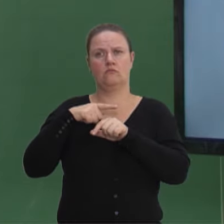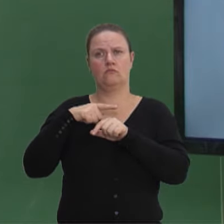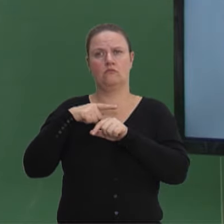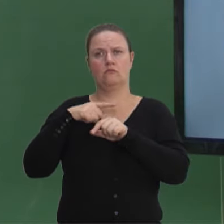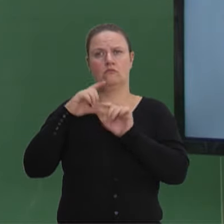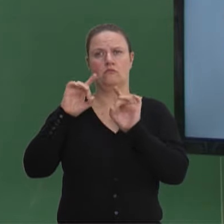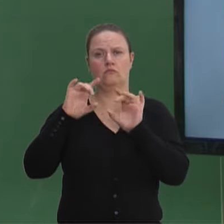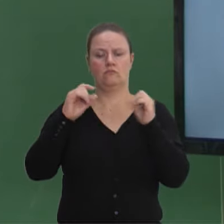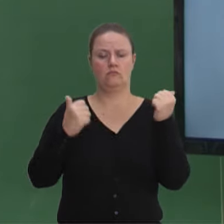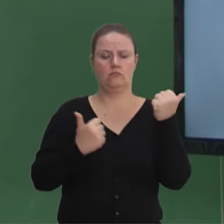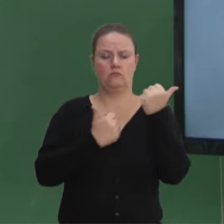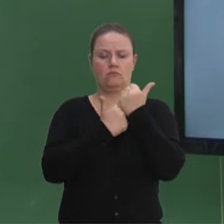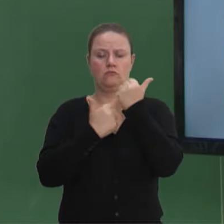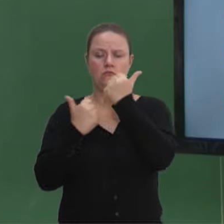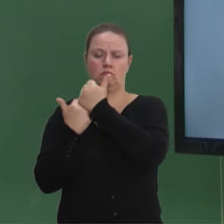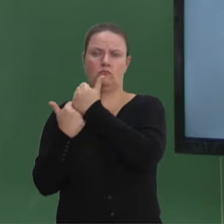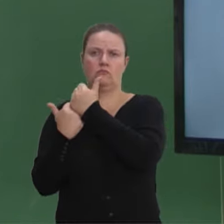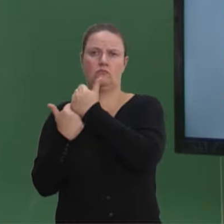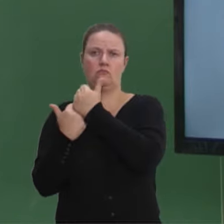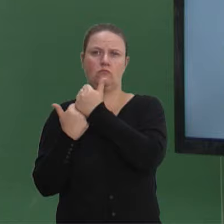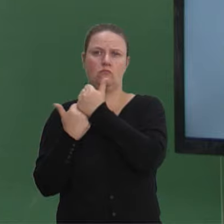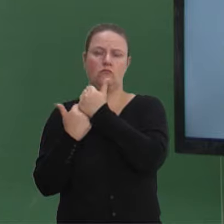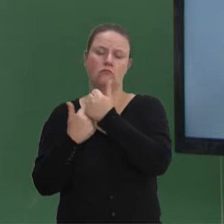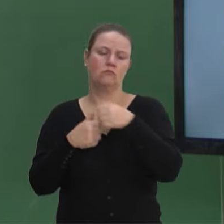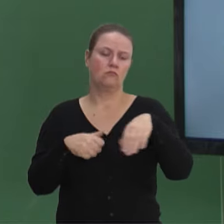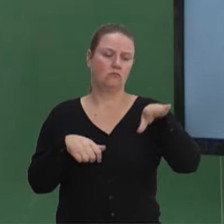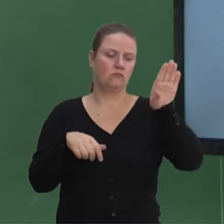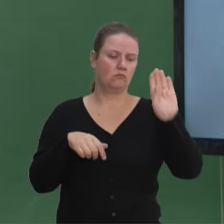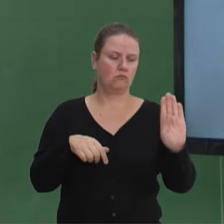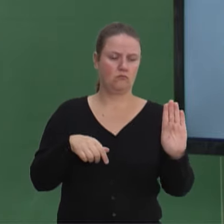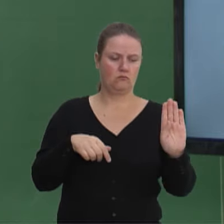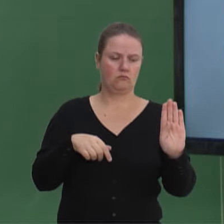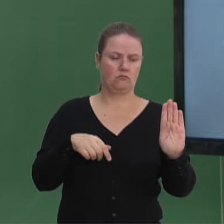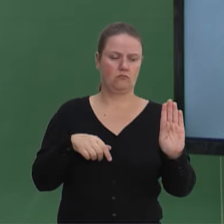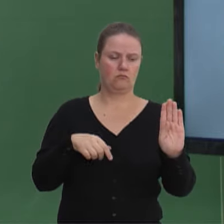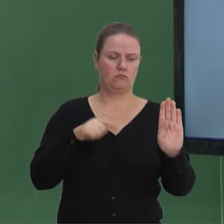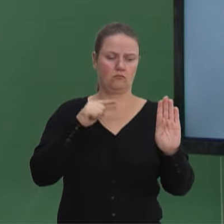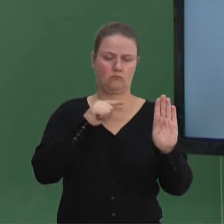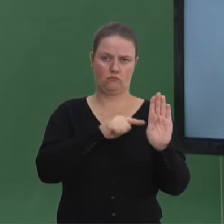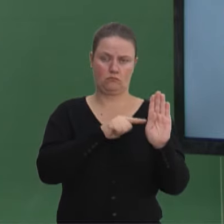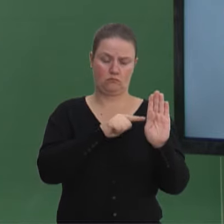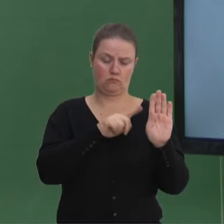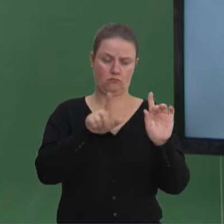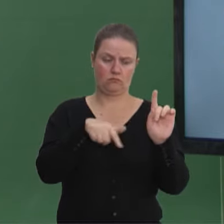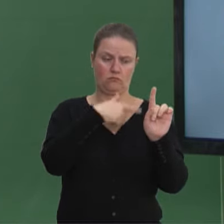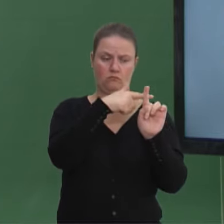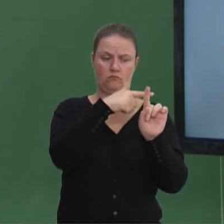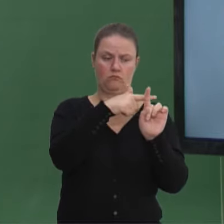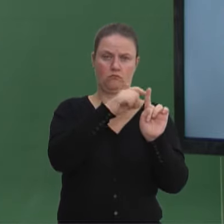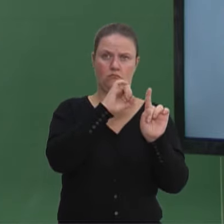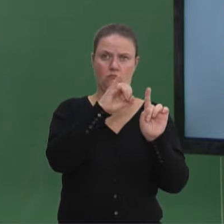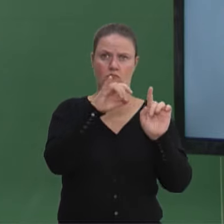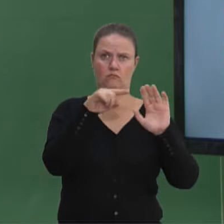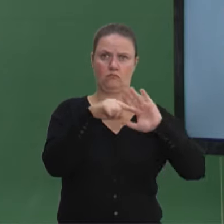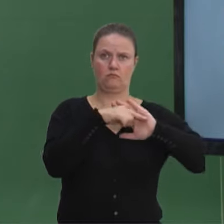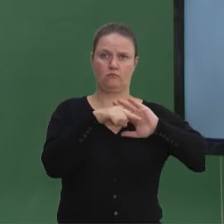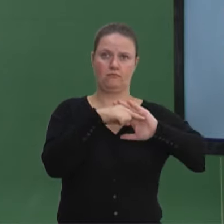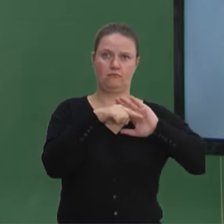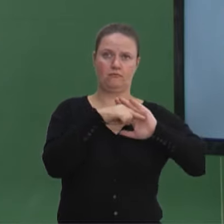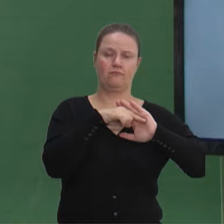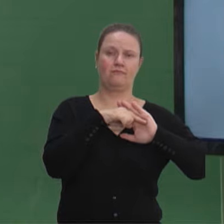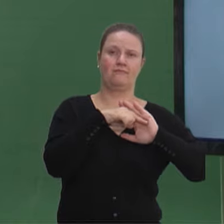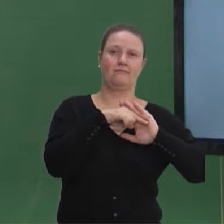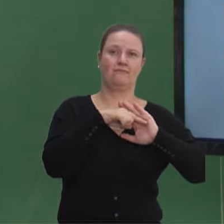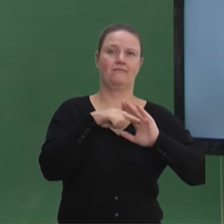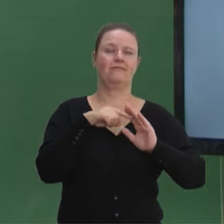basta substituir. Vou pegar que o ponto P, aqui é positivo. Se eu tenho menos aqui, então ele é o menos